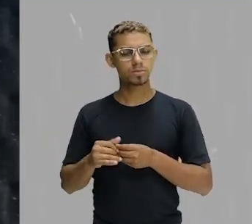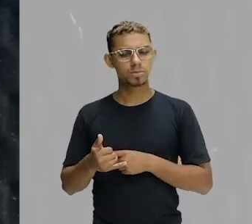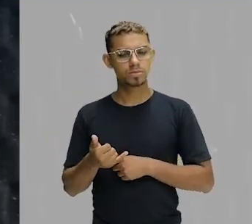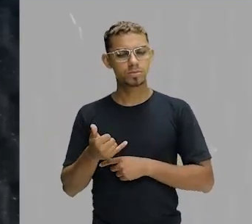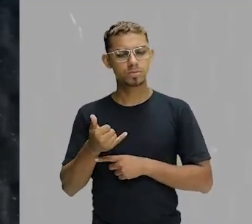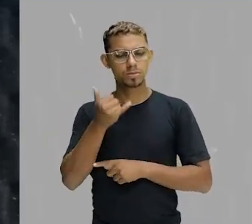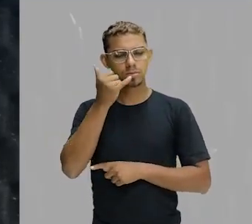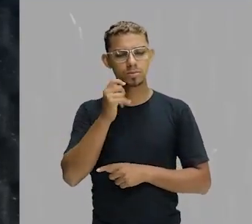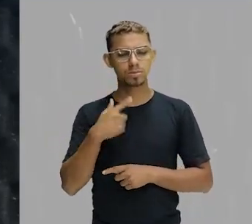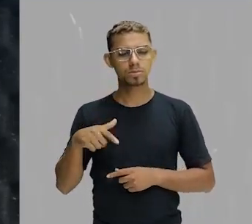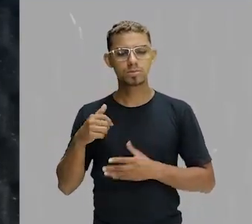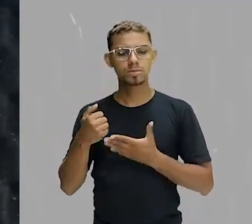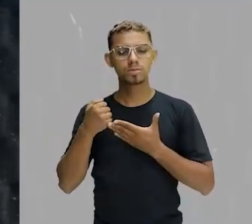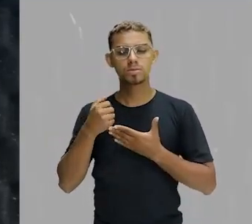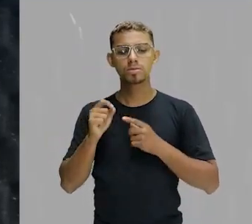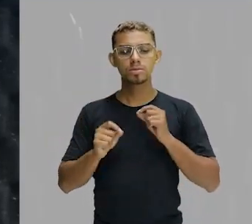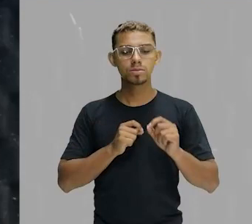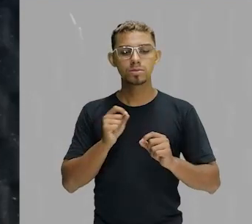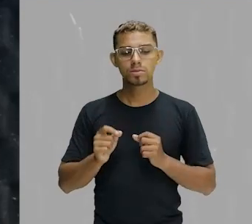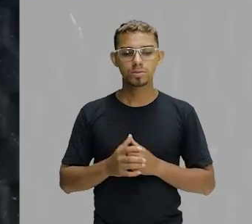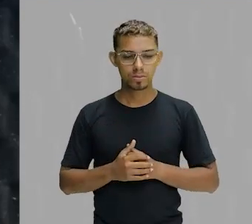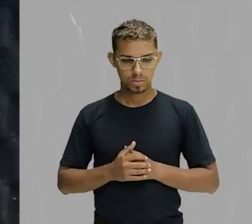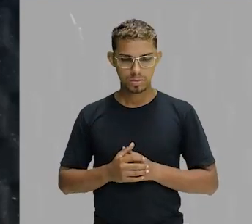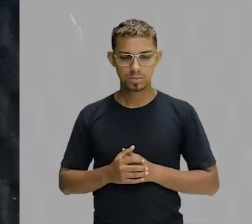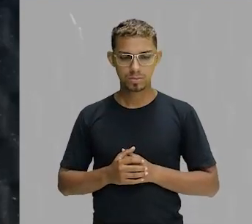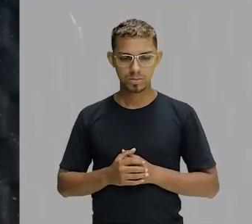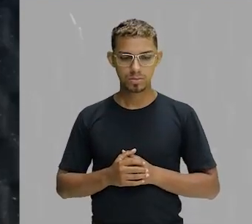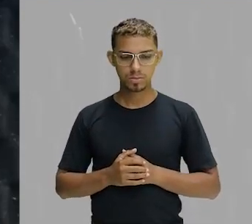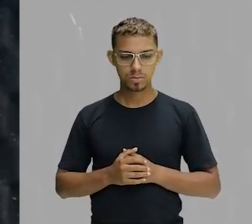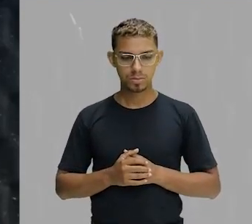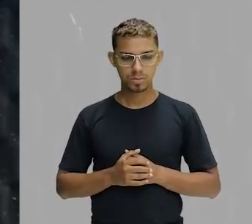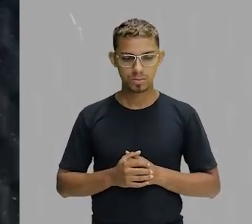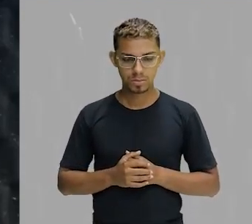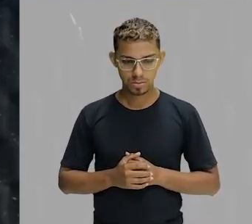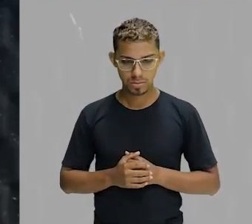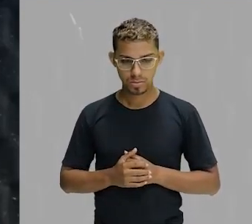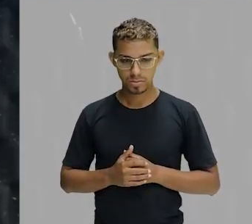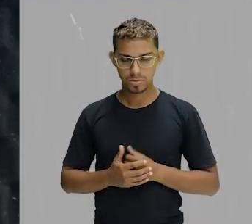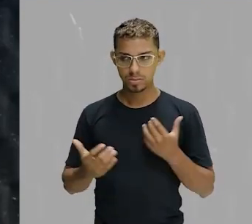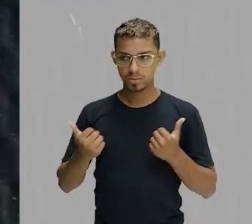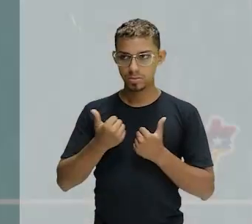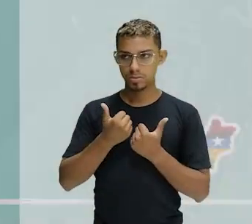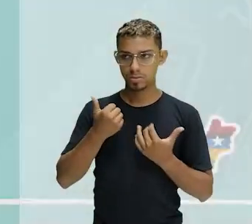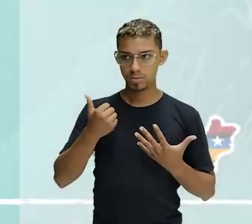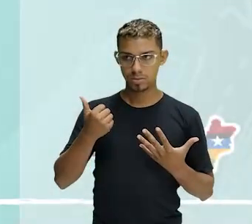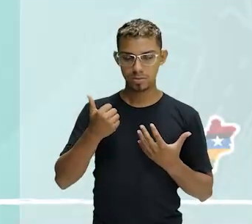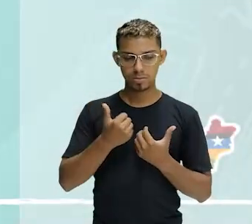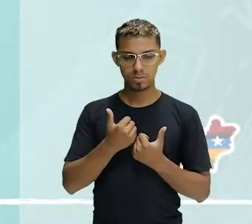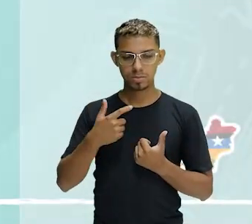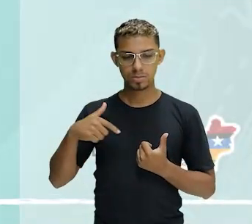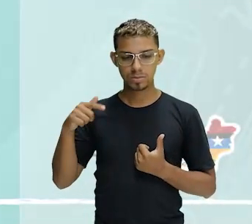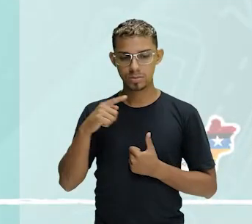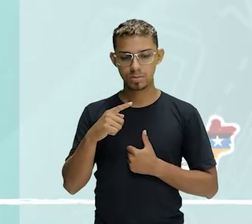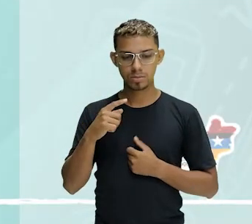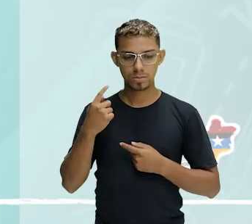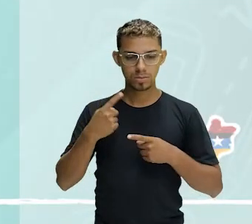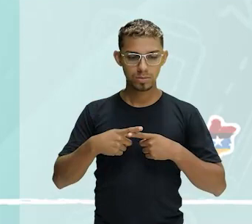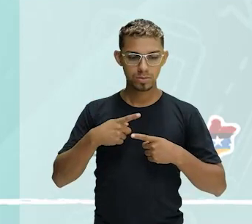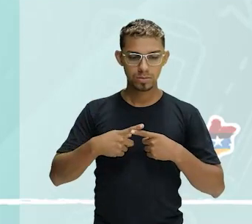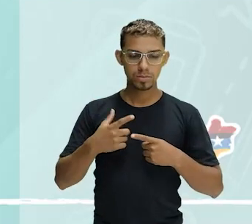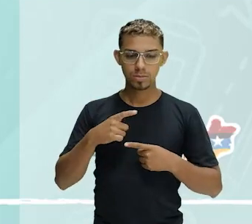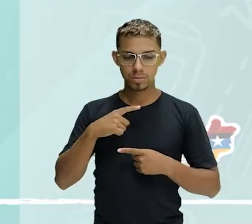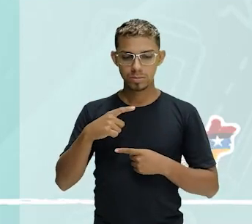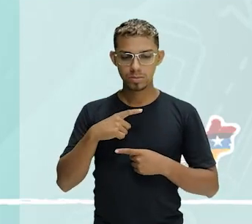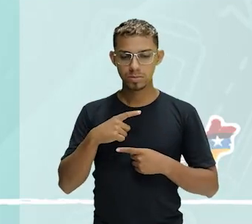me ajuda no quê? Calma, meu povo. Aqui eu vou fazer uma substituição. Tá? Porque isso aqui eu já tenho do problema